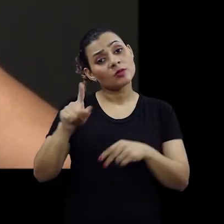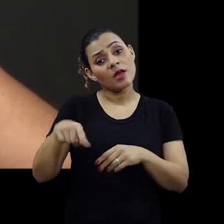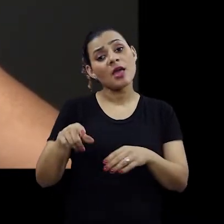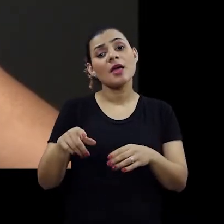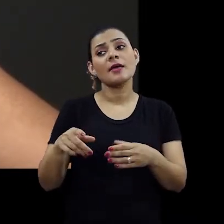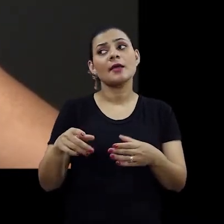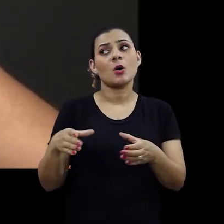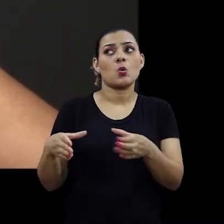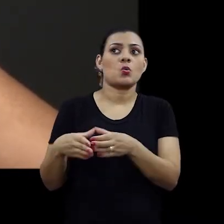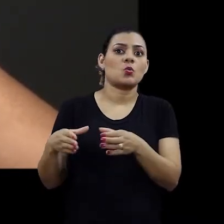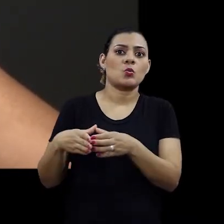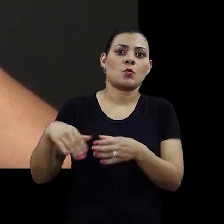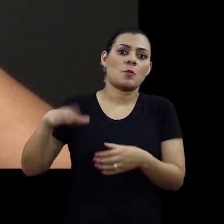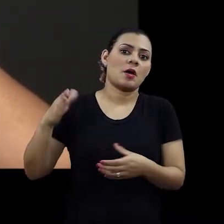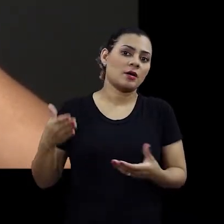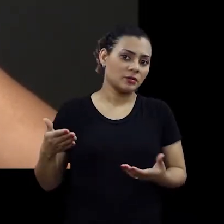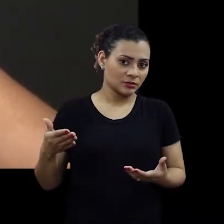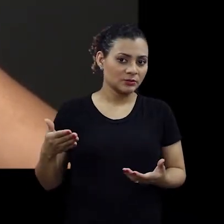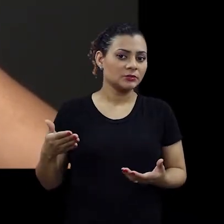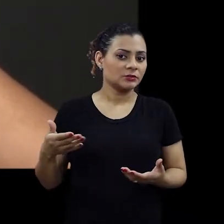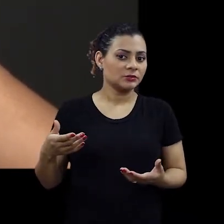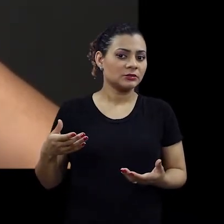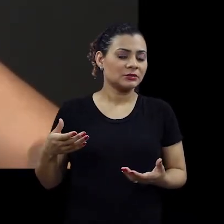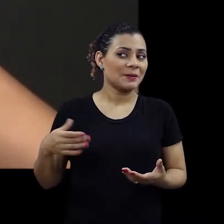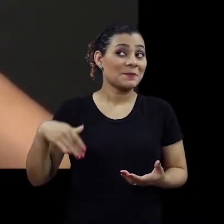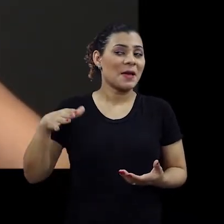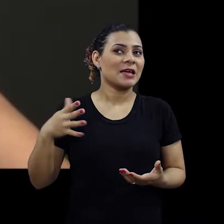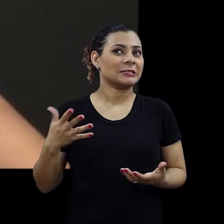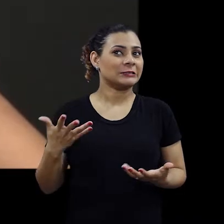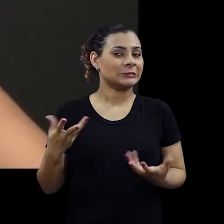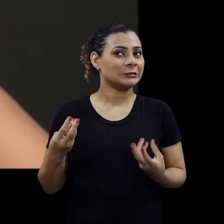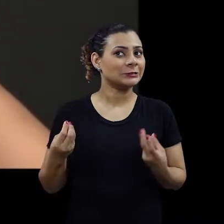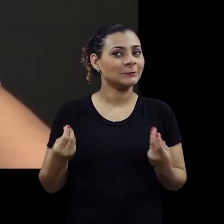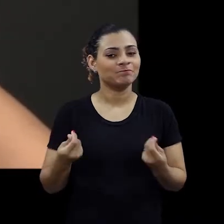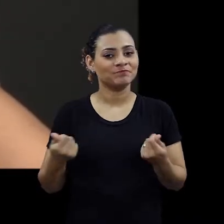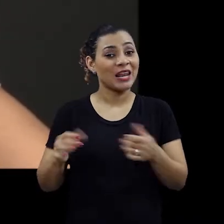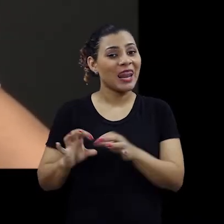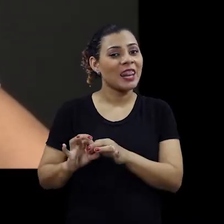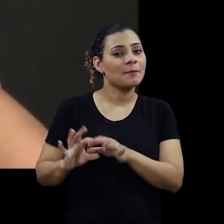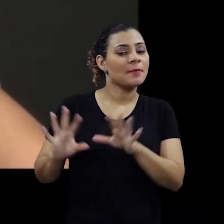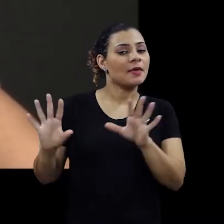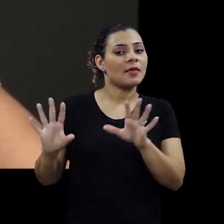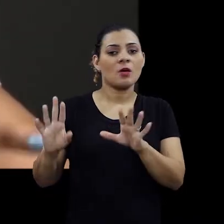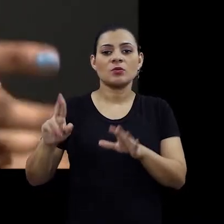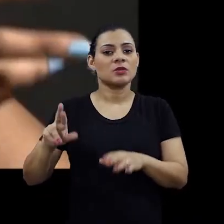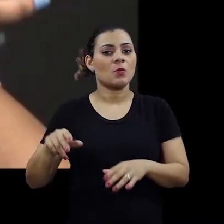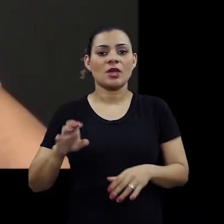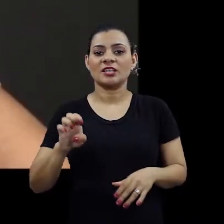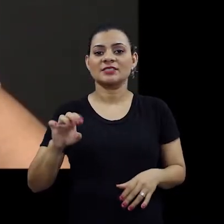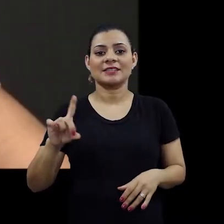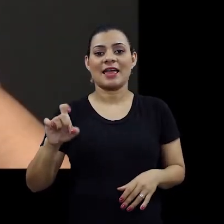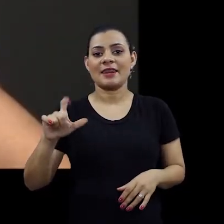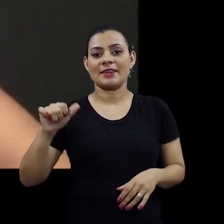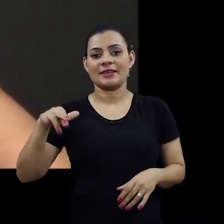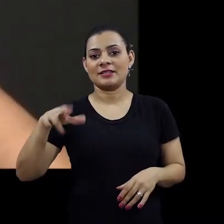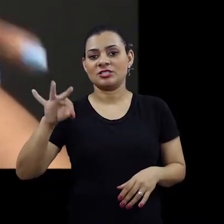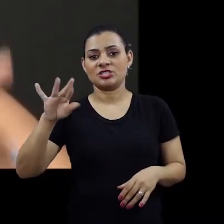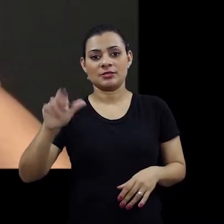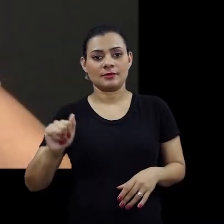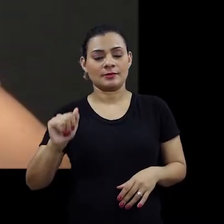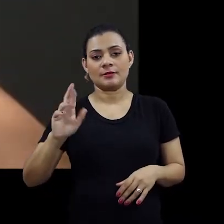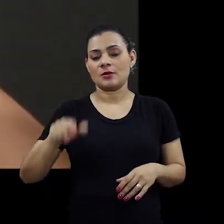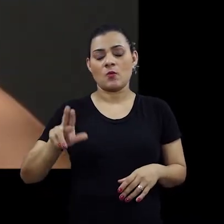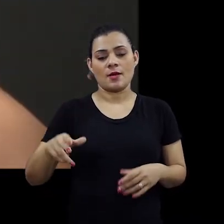Então, é porque eles eram de uma linha trotskista, né, dentro. Então, já era uma coisa mais liberal, não era estalinista, né, uma